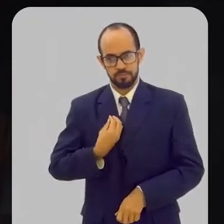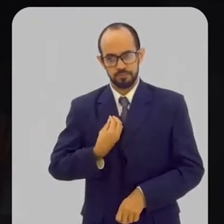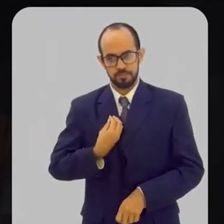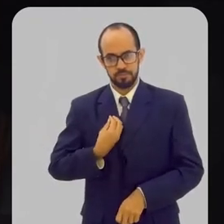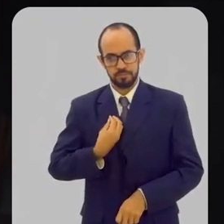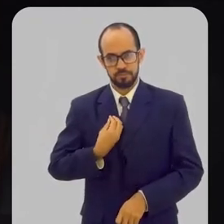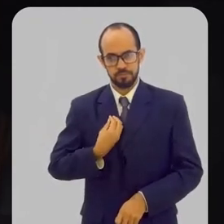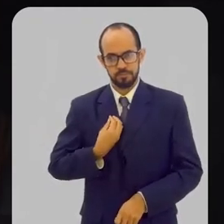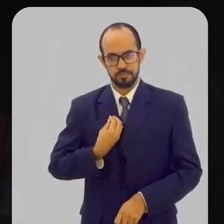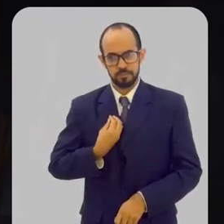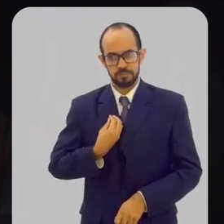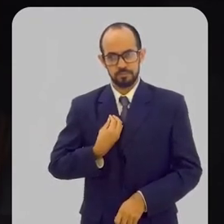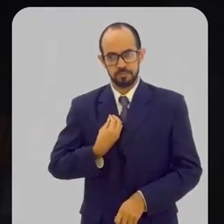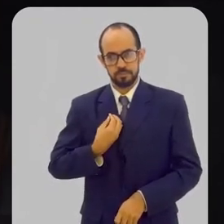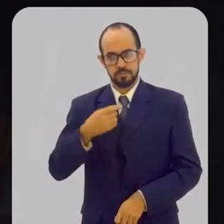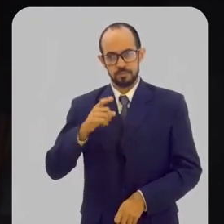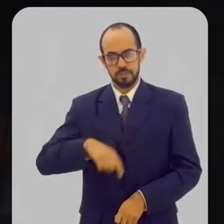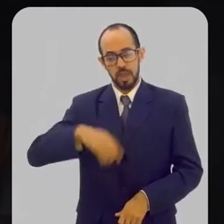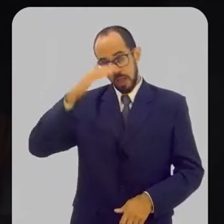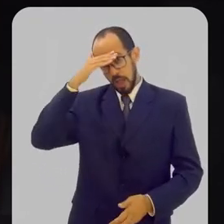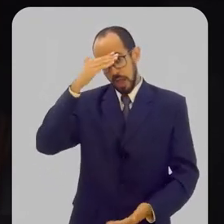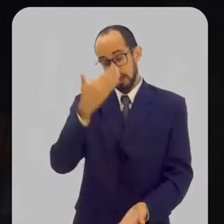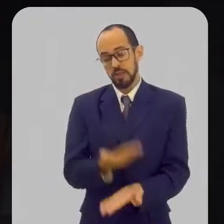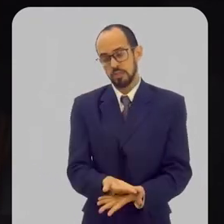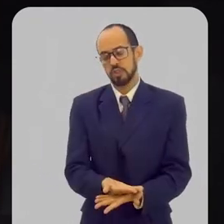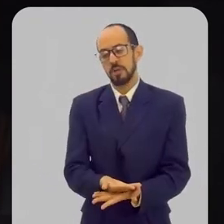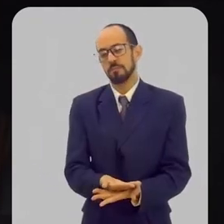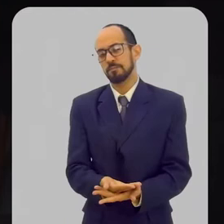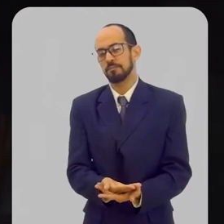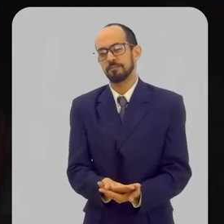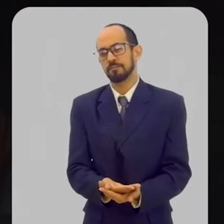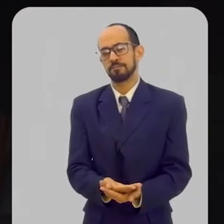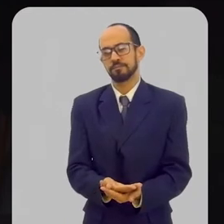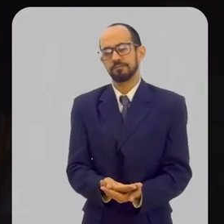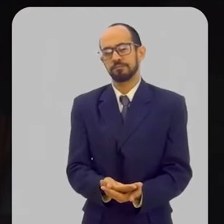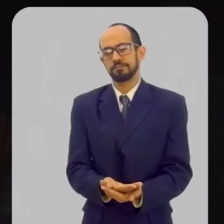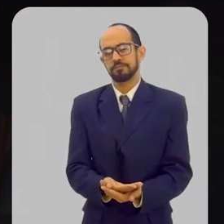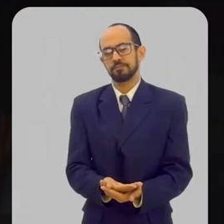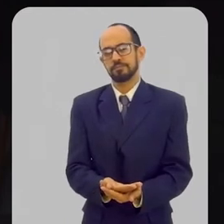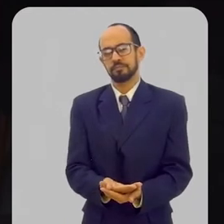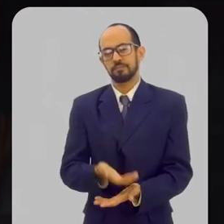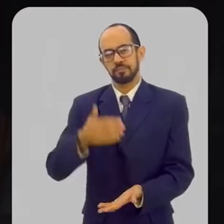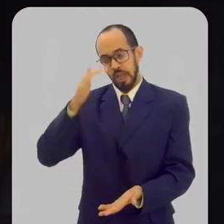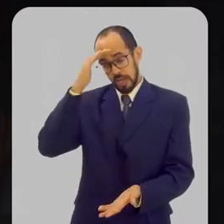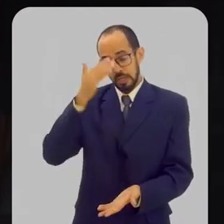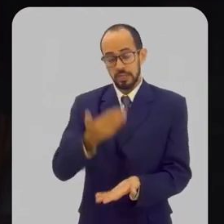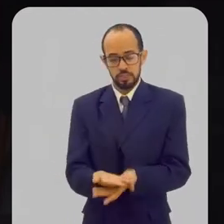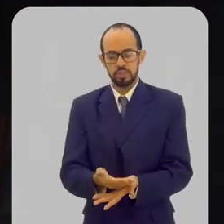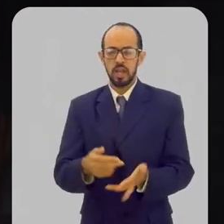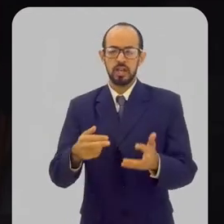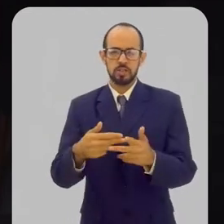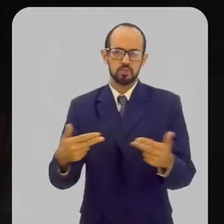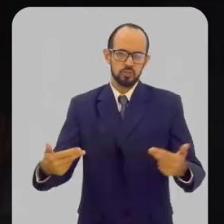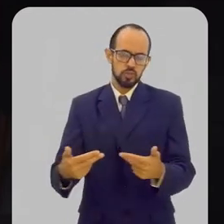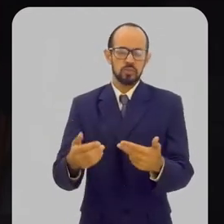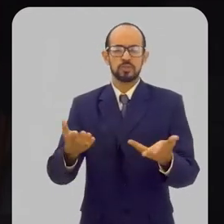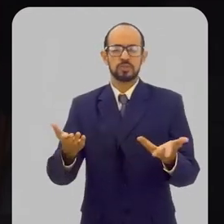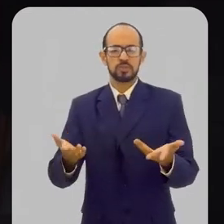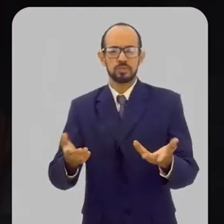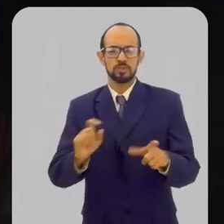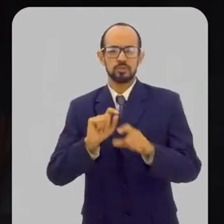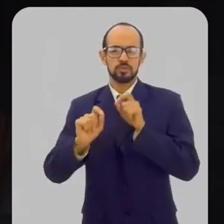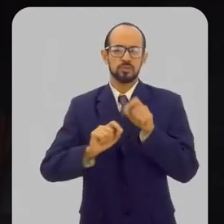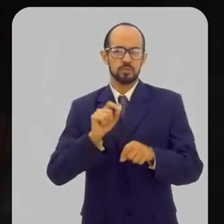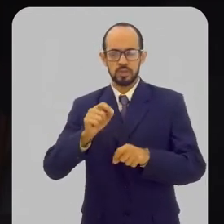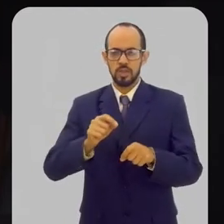que foi de acreditar, né? Acreditar naquilo que você... do que